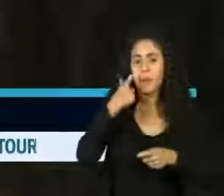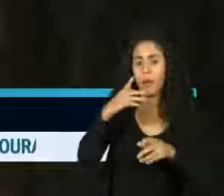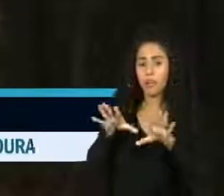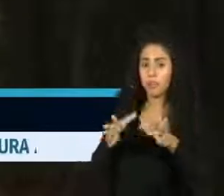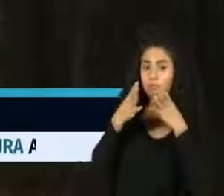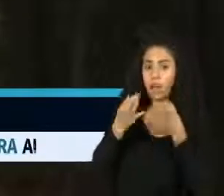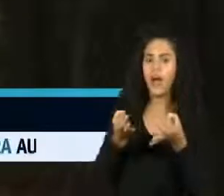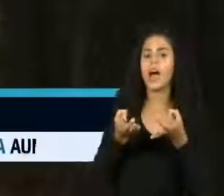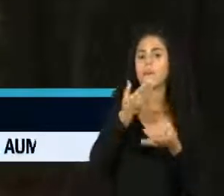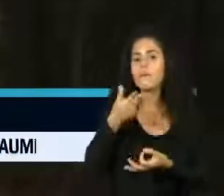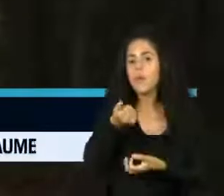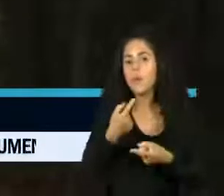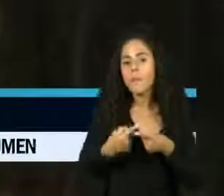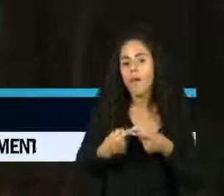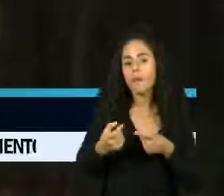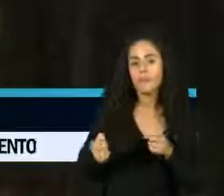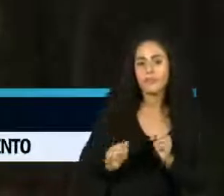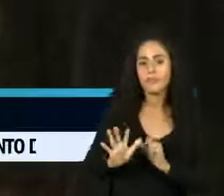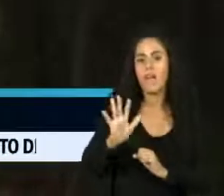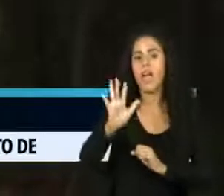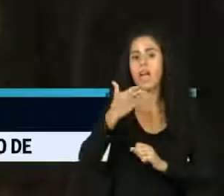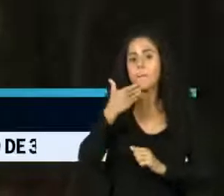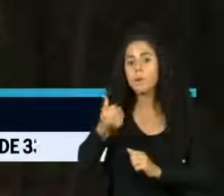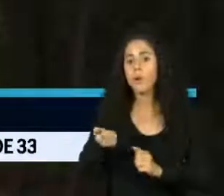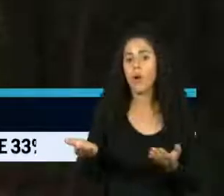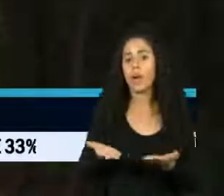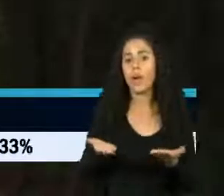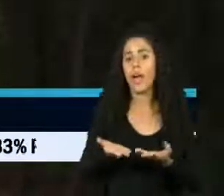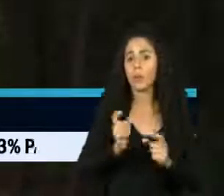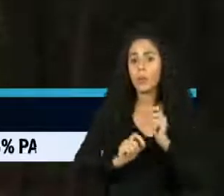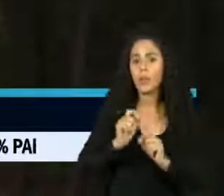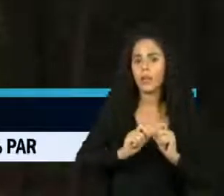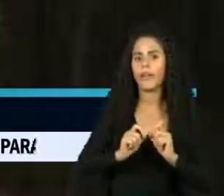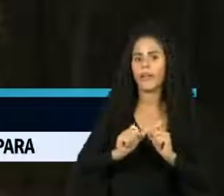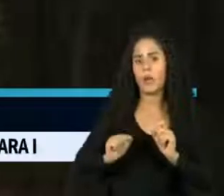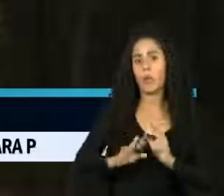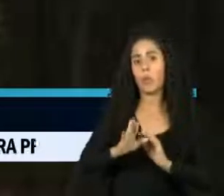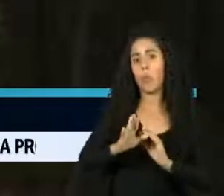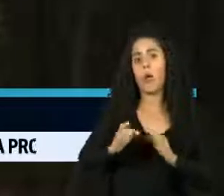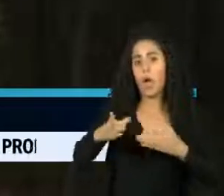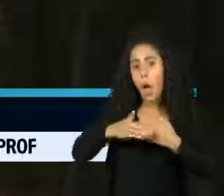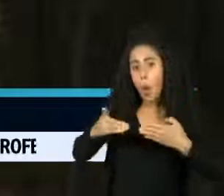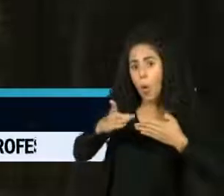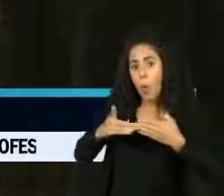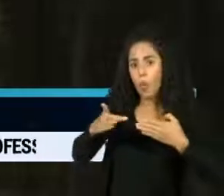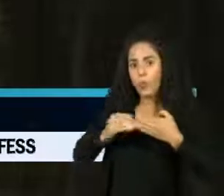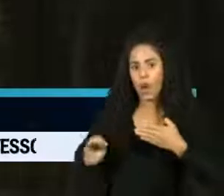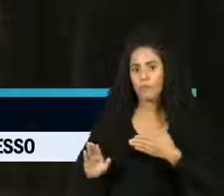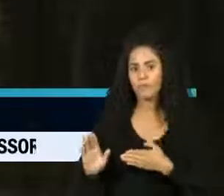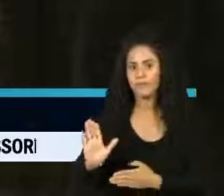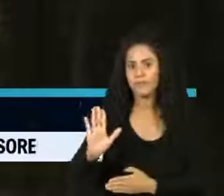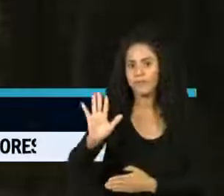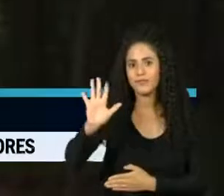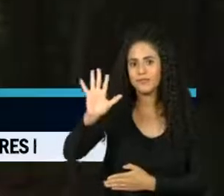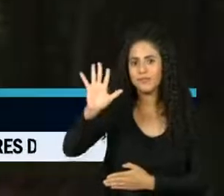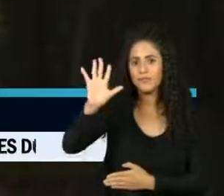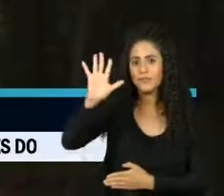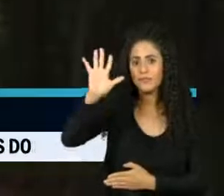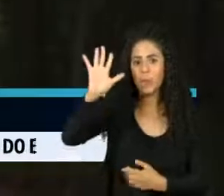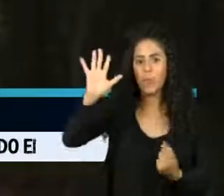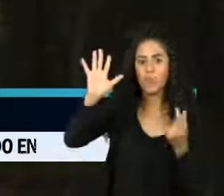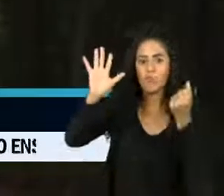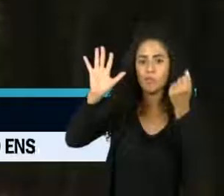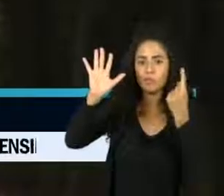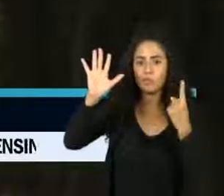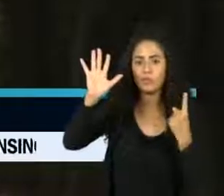melhora foi influenciada por fatores específicos. Enquanto a alta do dólar e principalmente a inflação derrubaram o